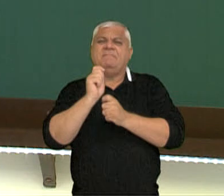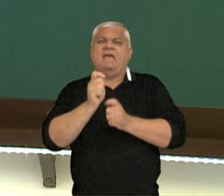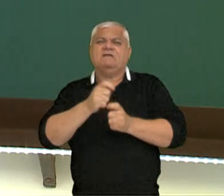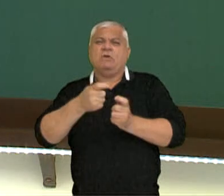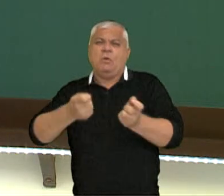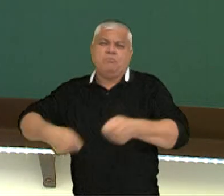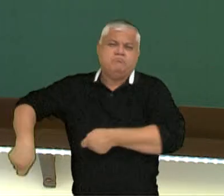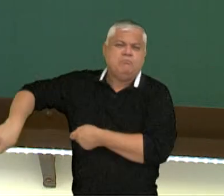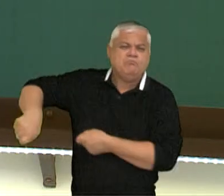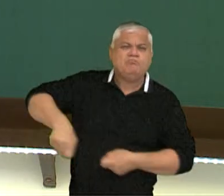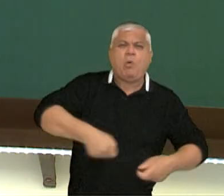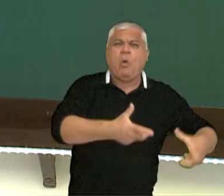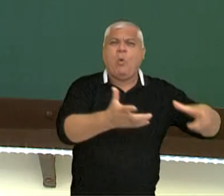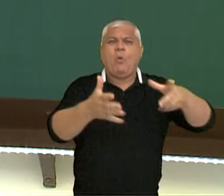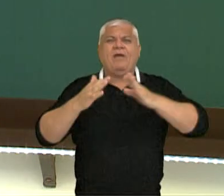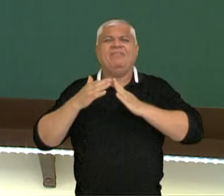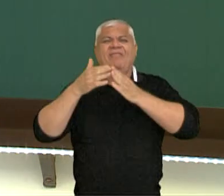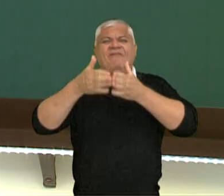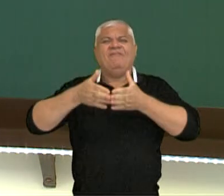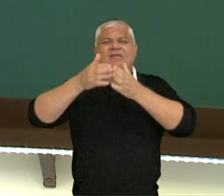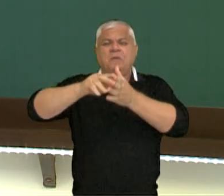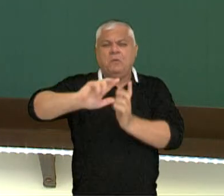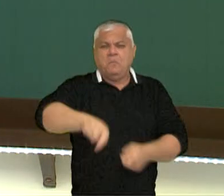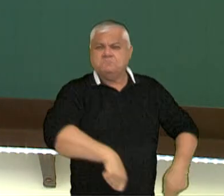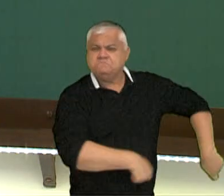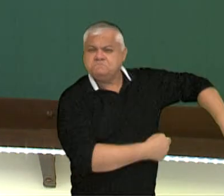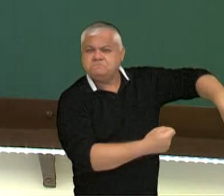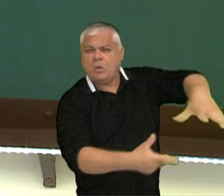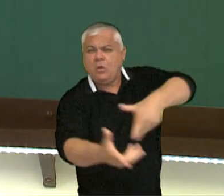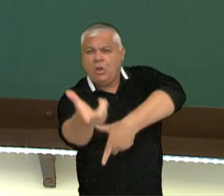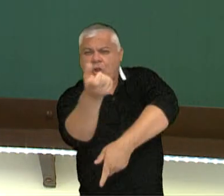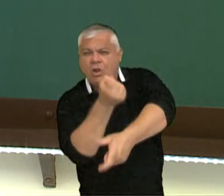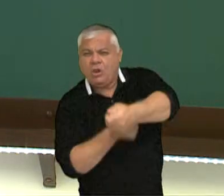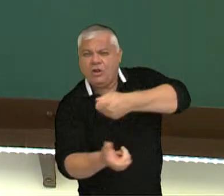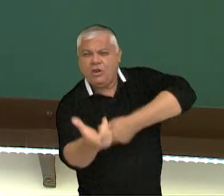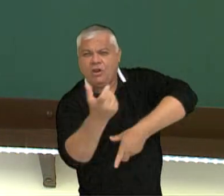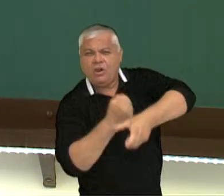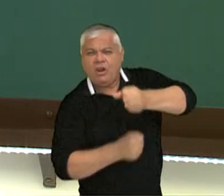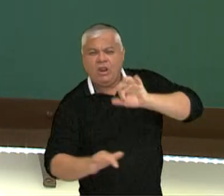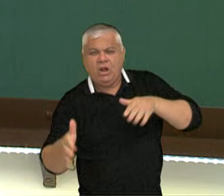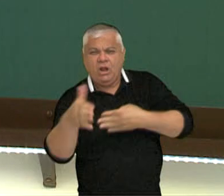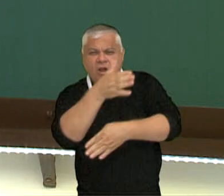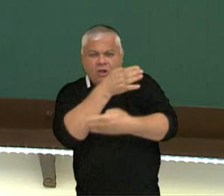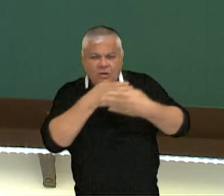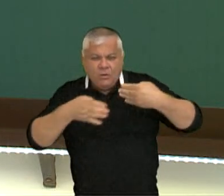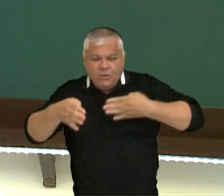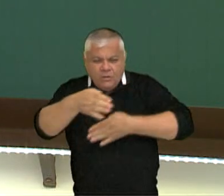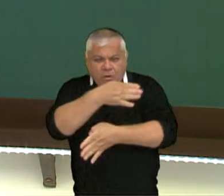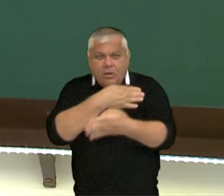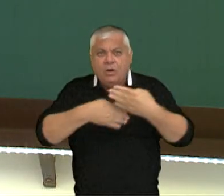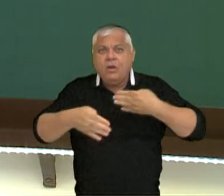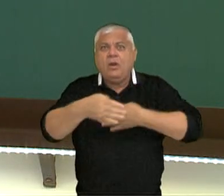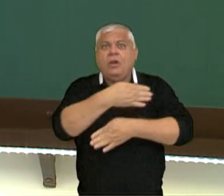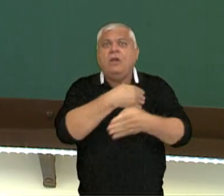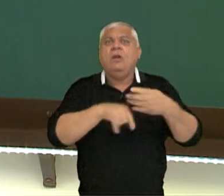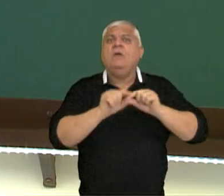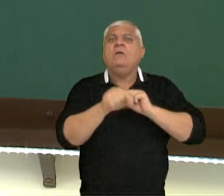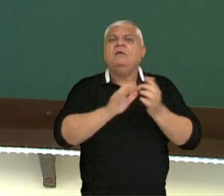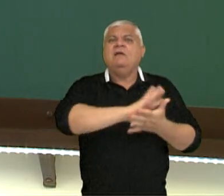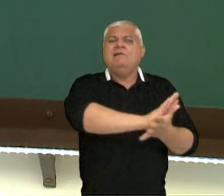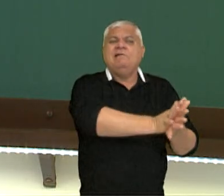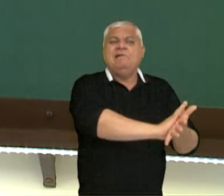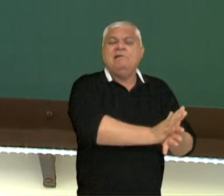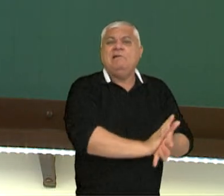ultrapassa a capacidade da natureza se repor, então eu chamo isso de